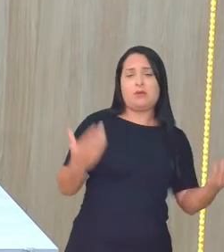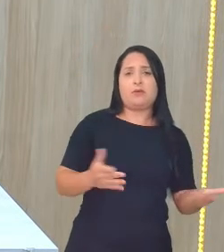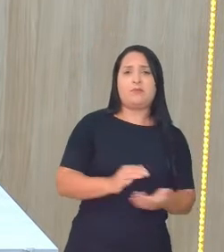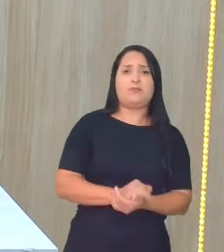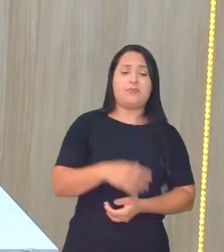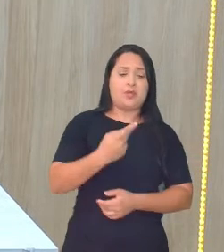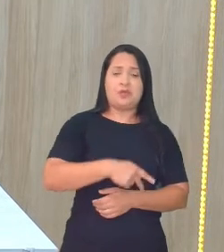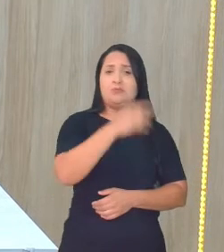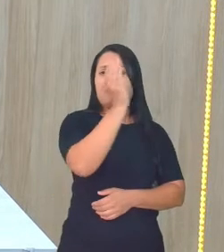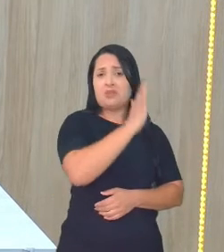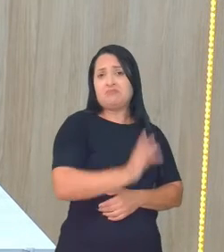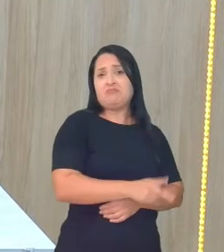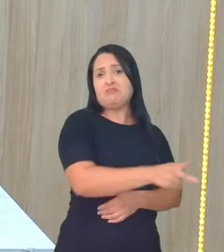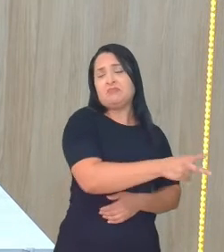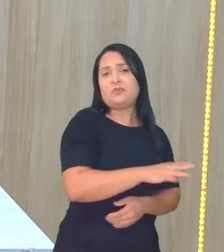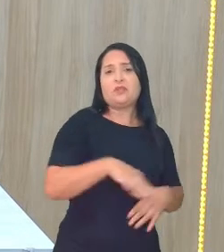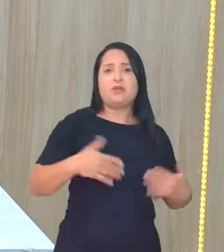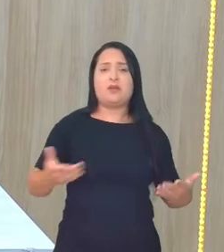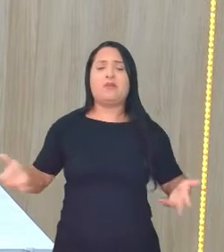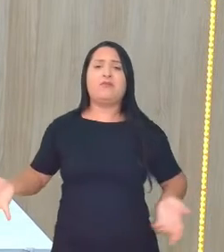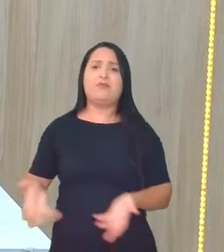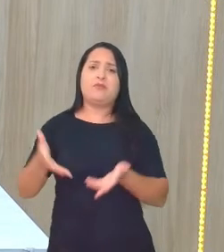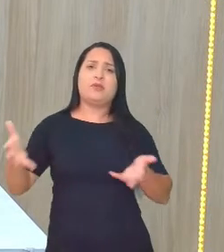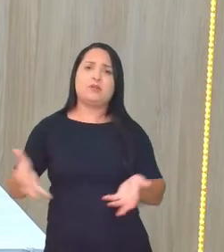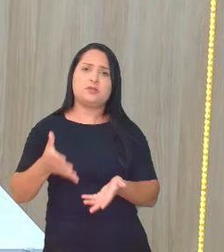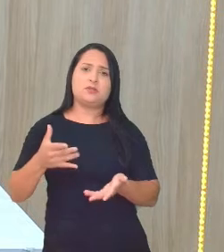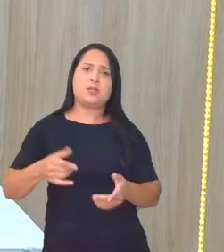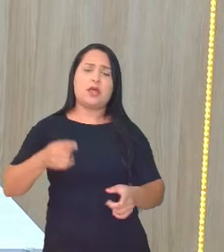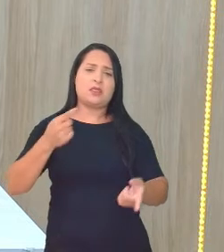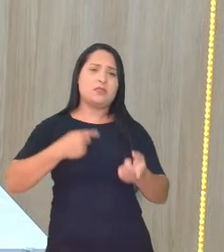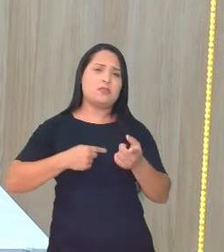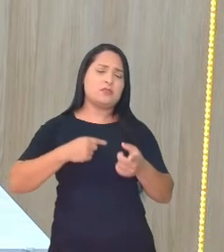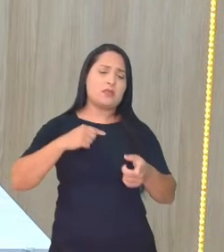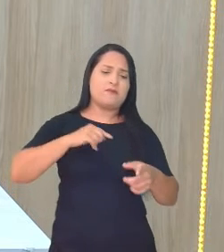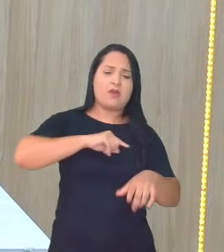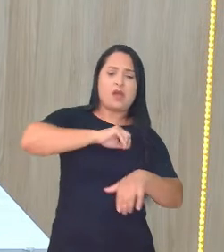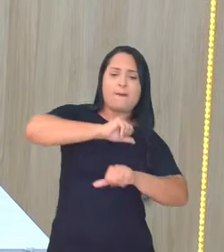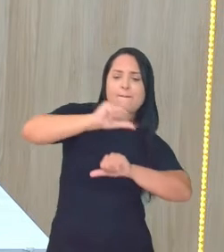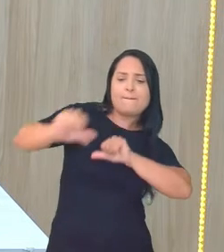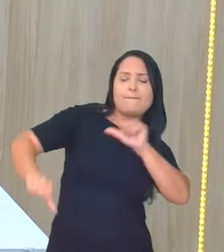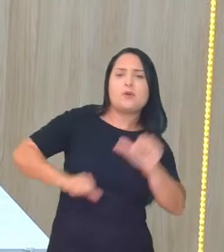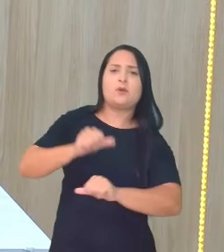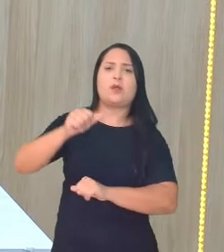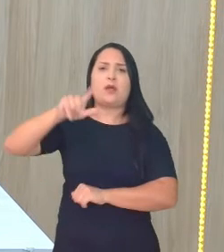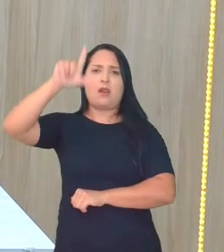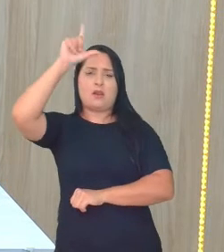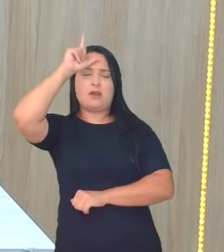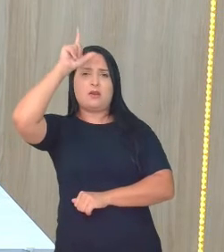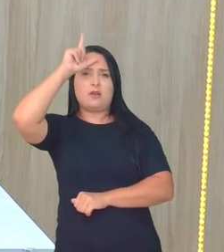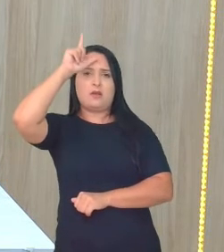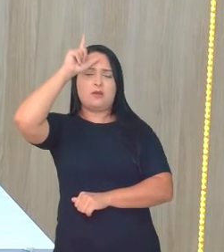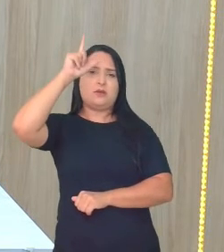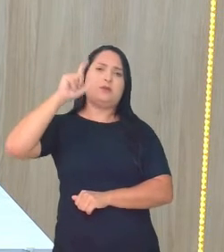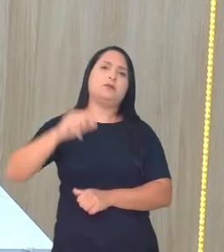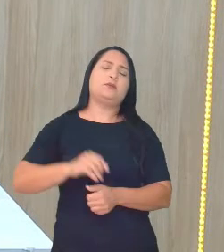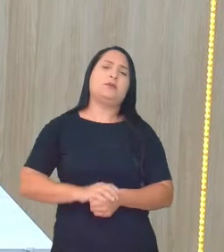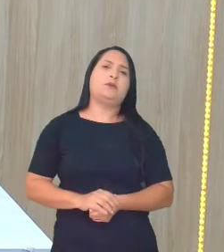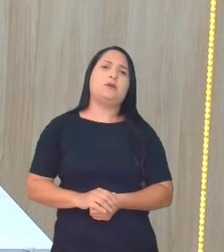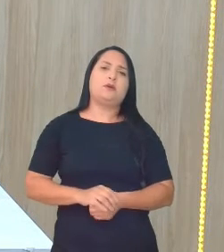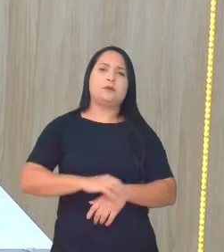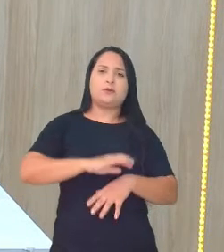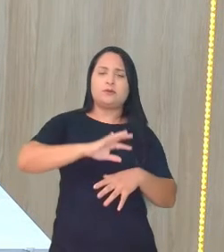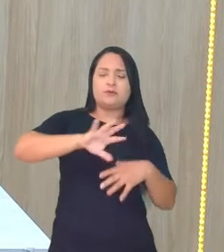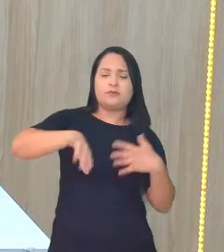disso influenciou alguns revolucionários, né? Alguns líderes revolucionários desses movimentos